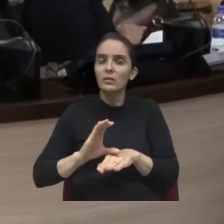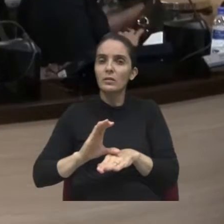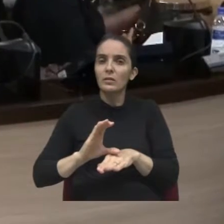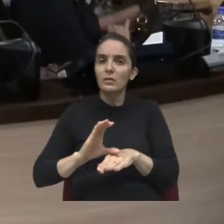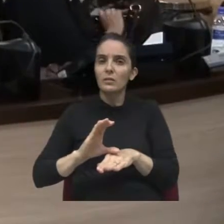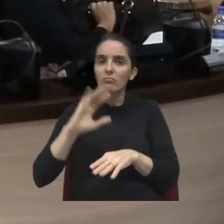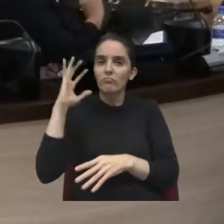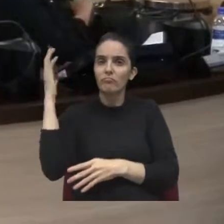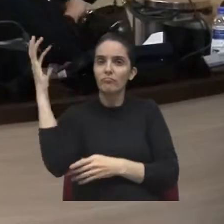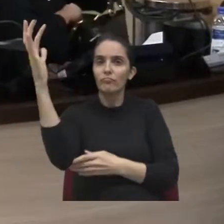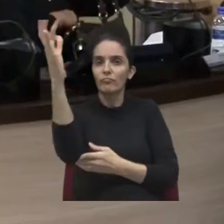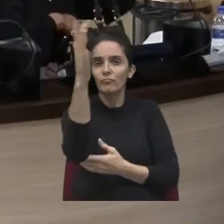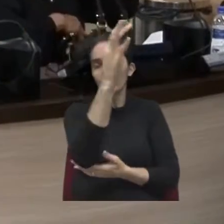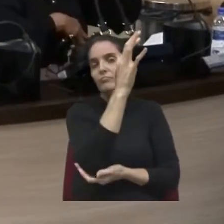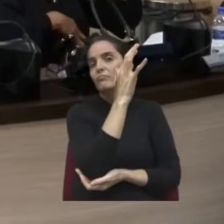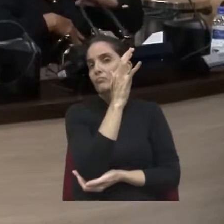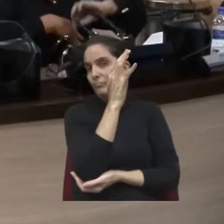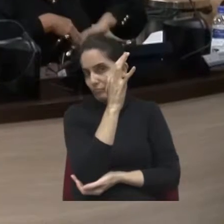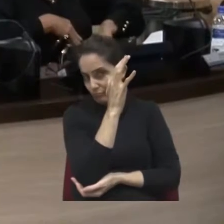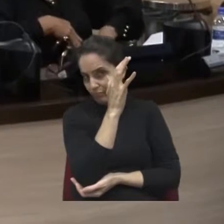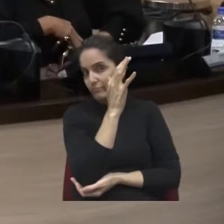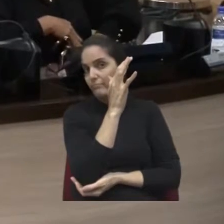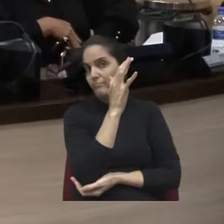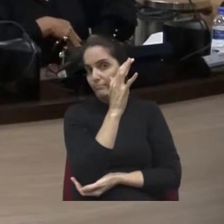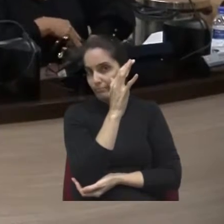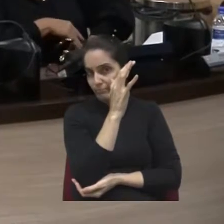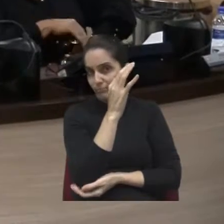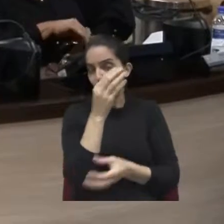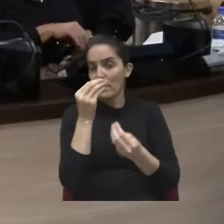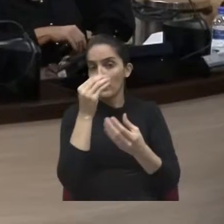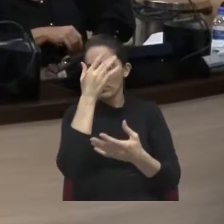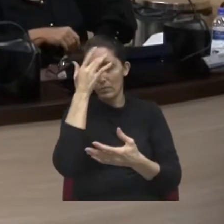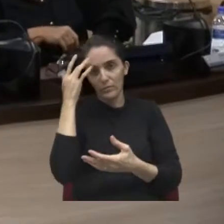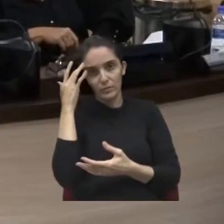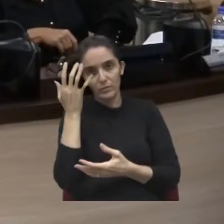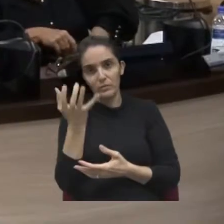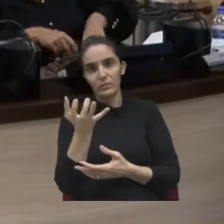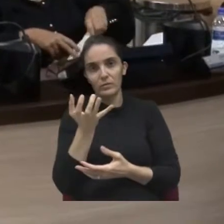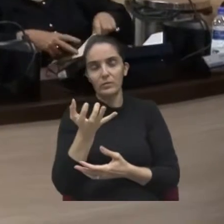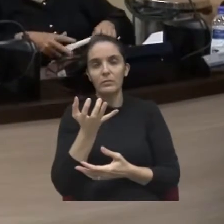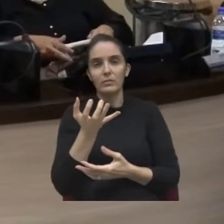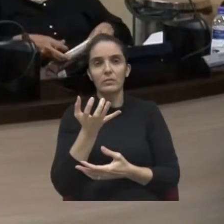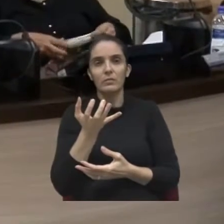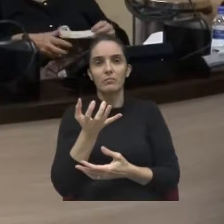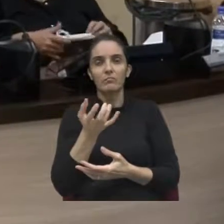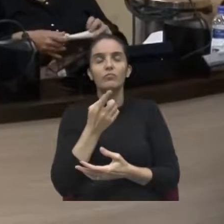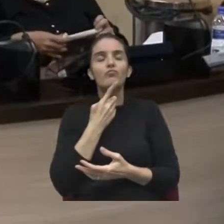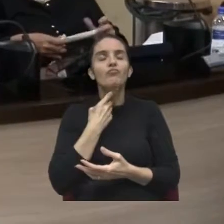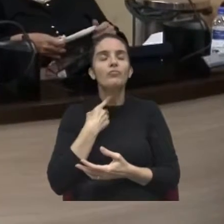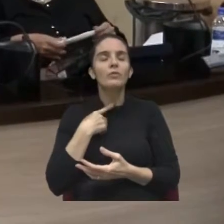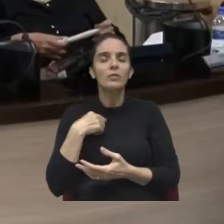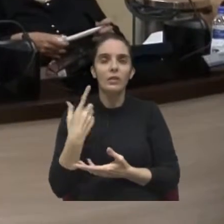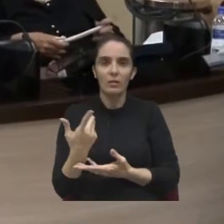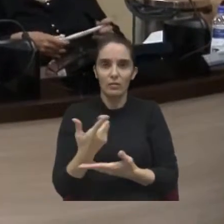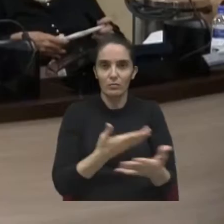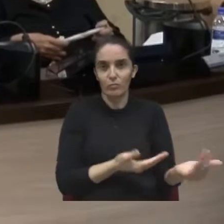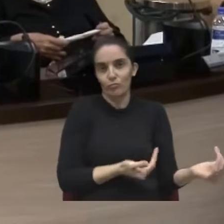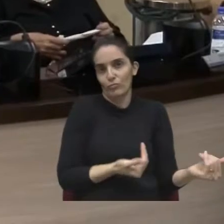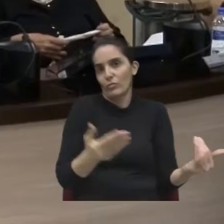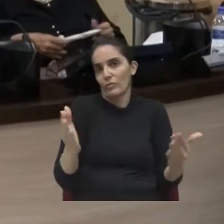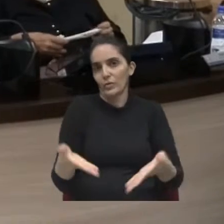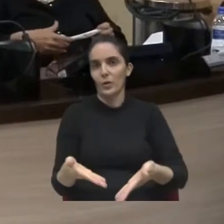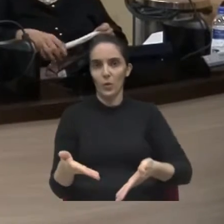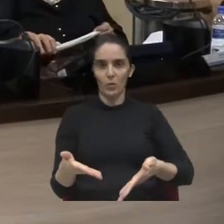ambientalismo. A procura é muito grande. A vontade dos jovens hoje em se tornar um